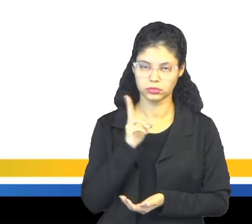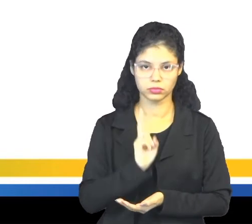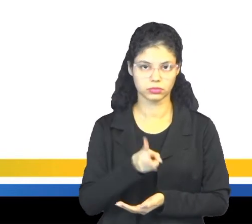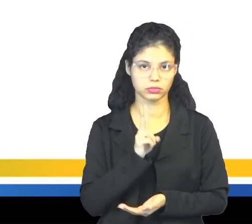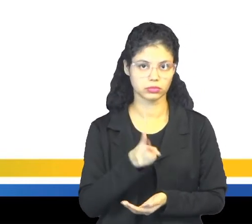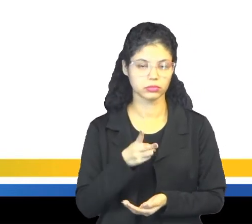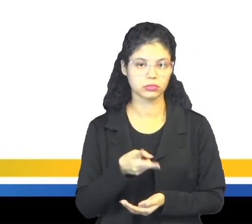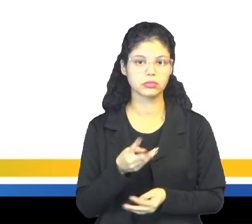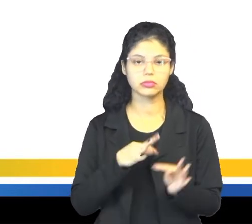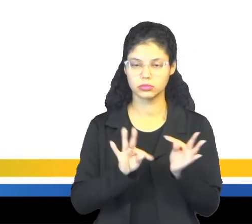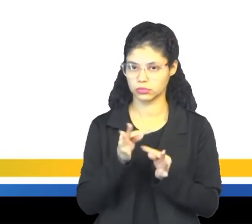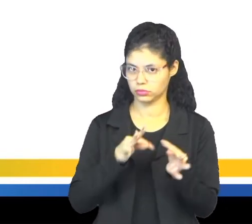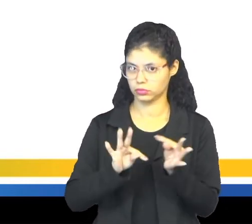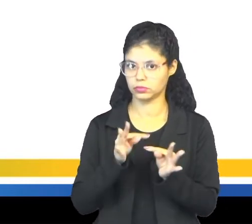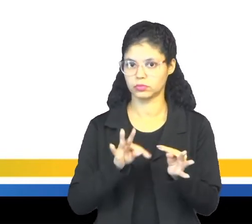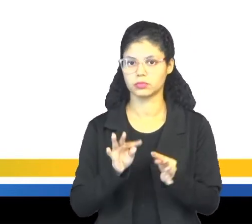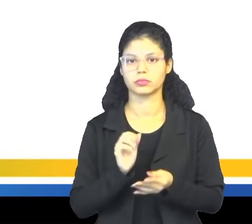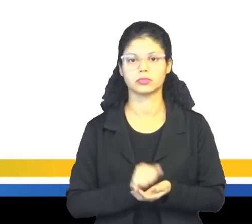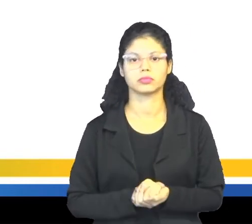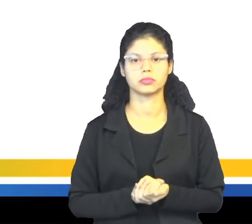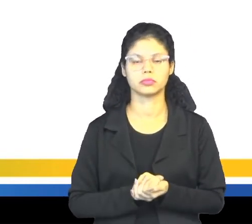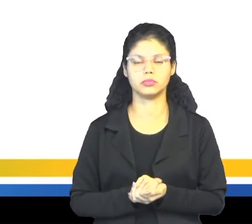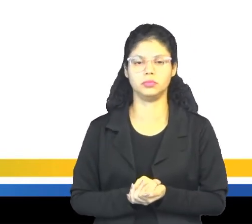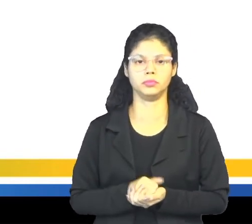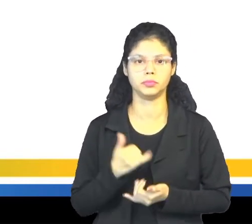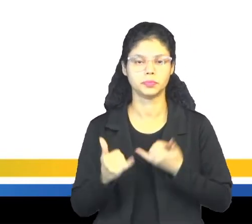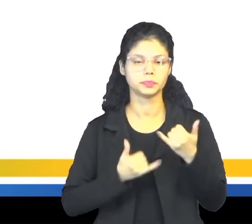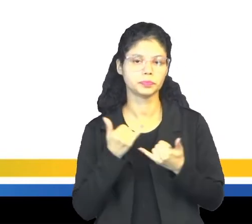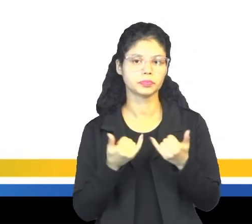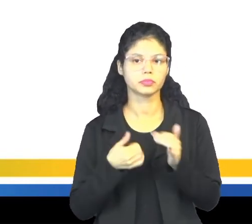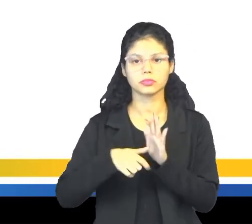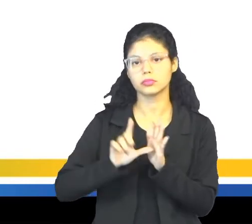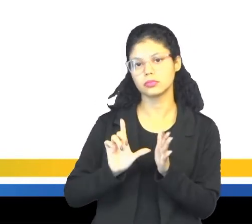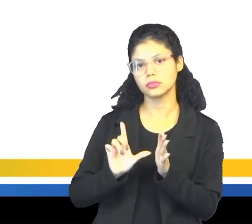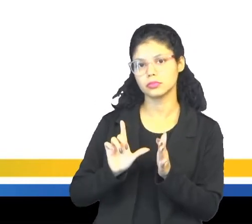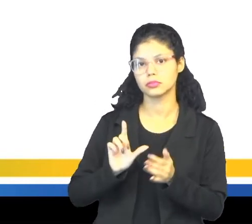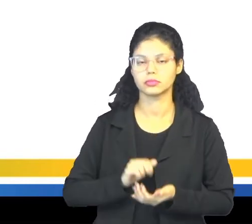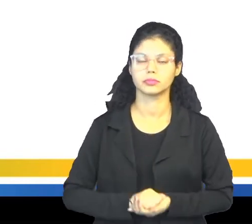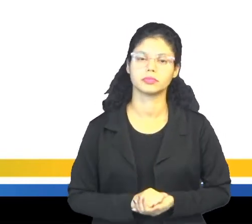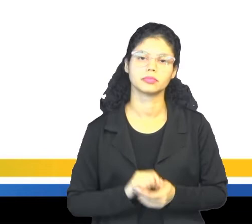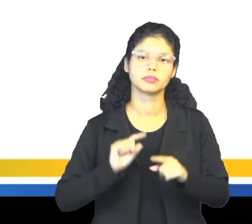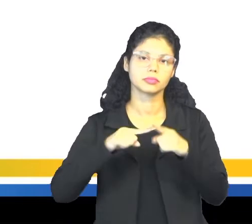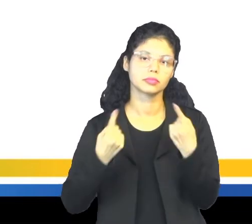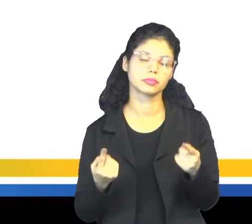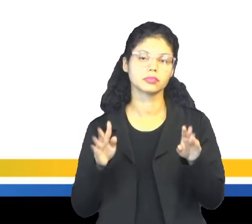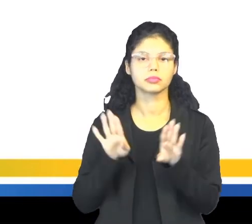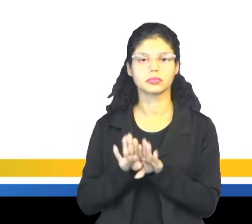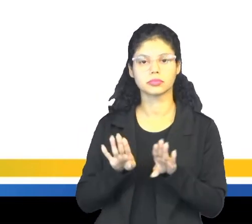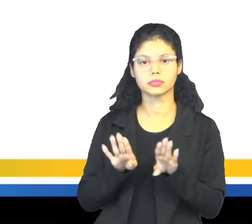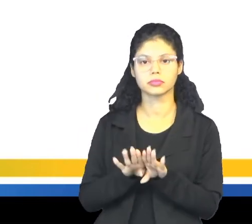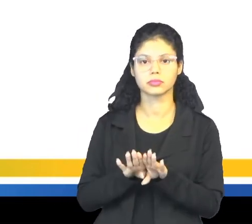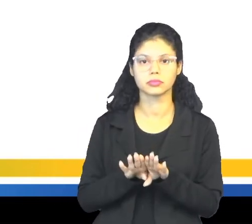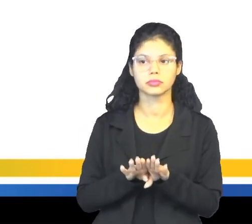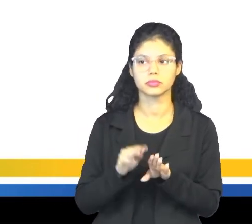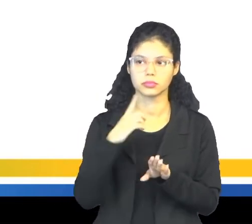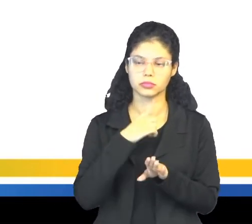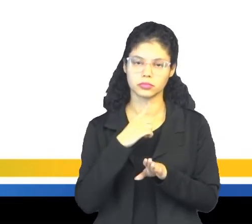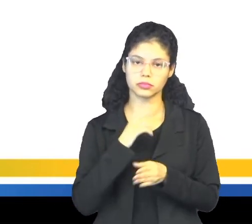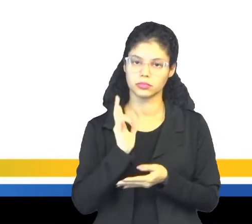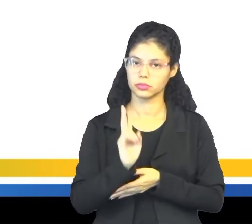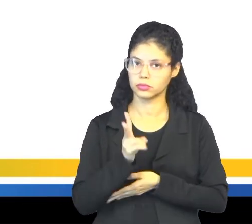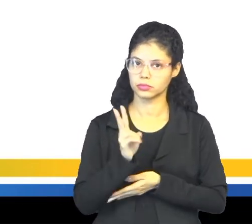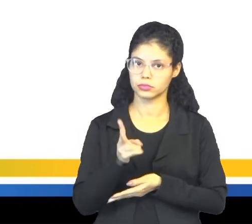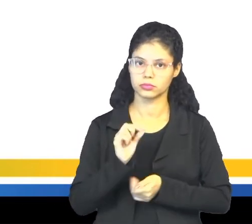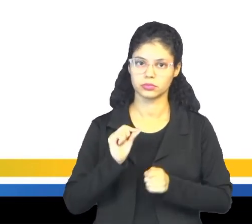mesma tecnologia, digamos assim, do brinquedo anterior, tá? Mas ele também simula a